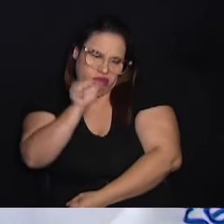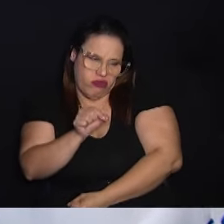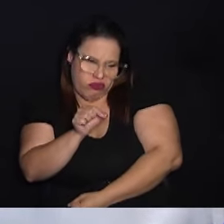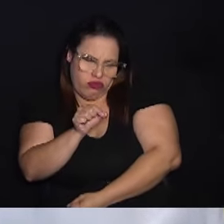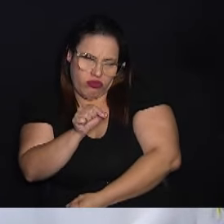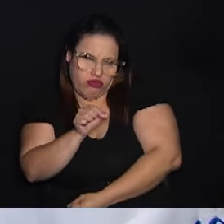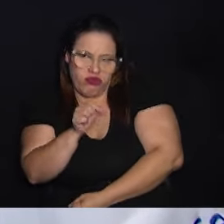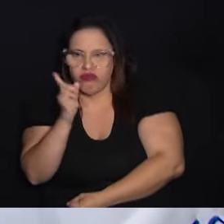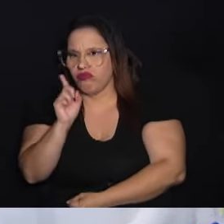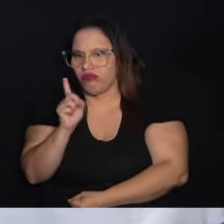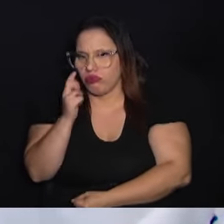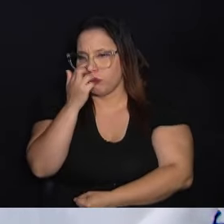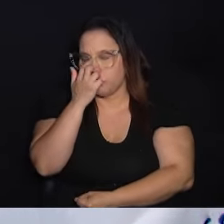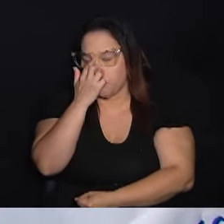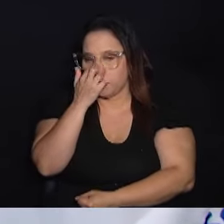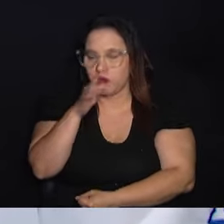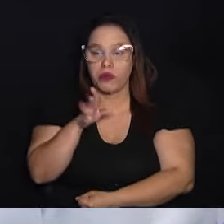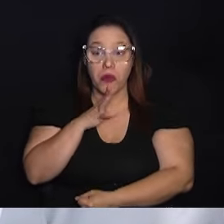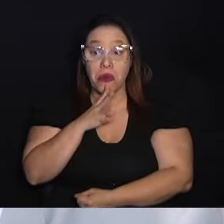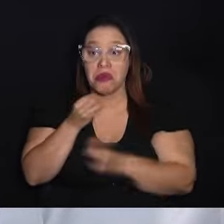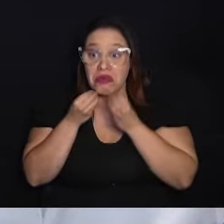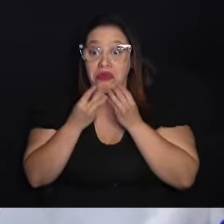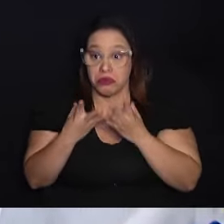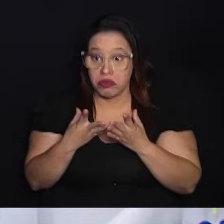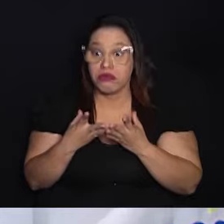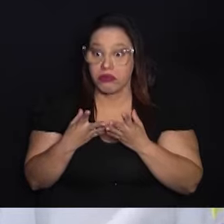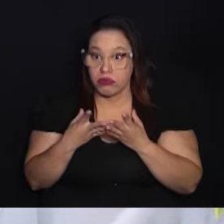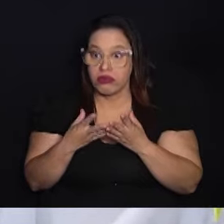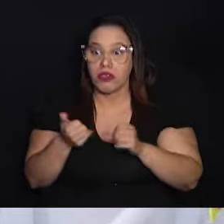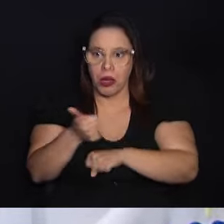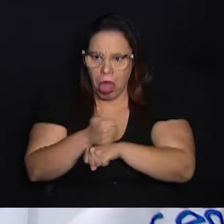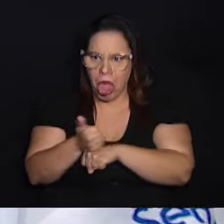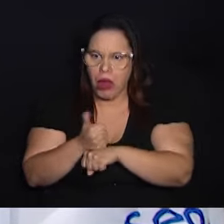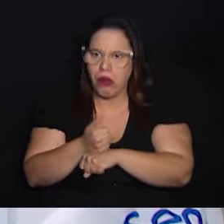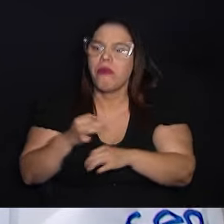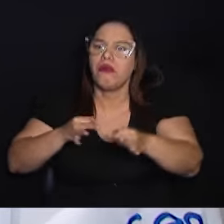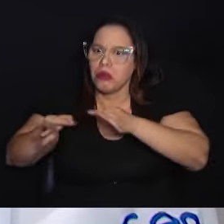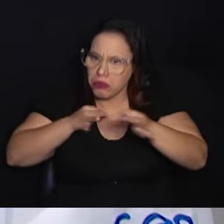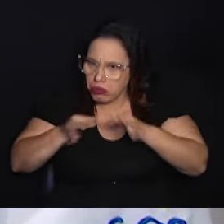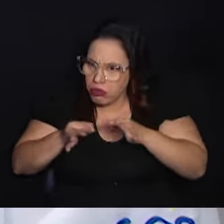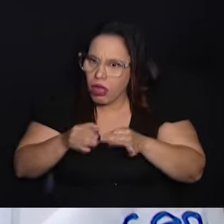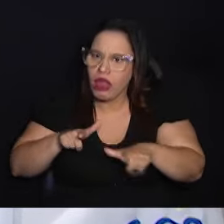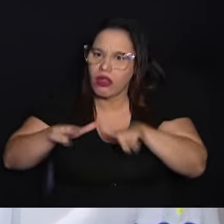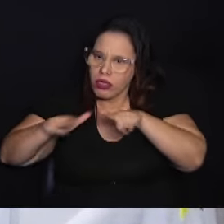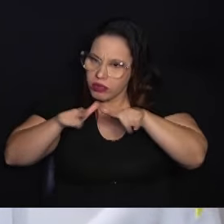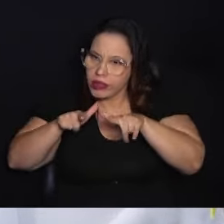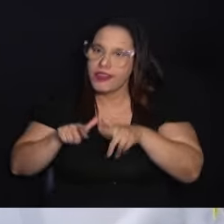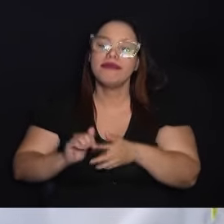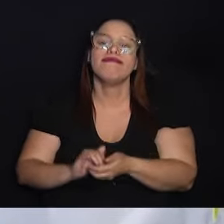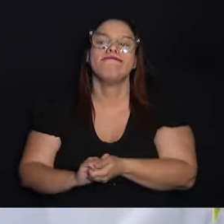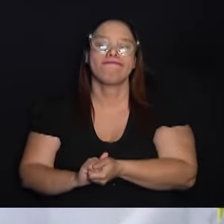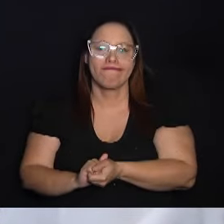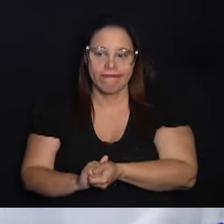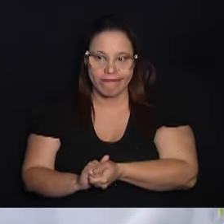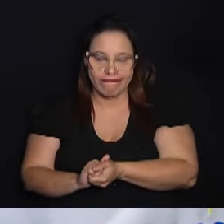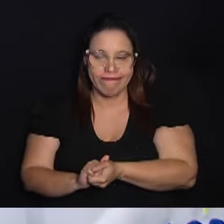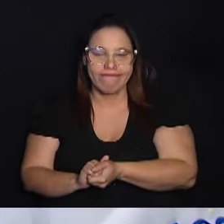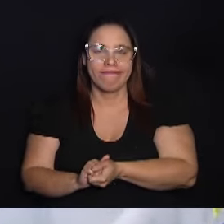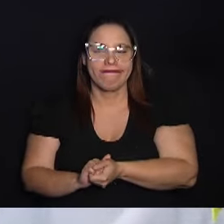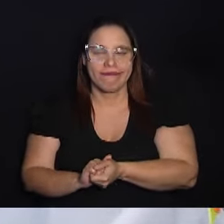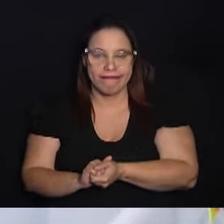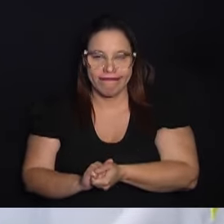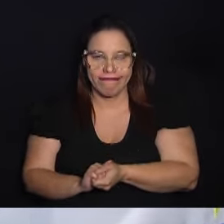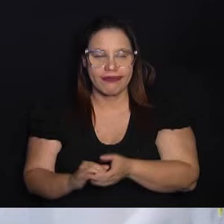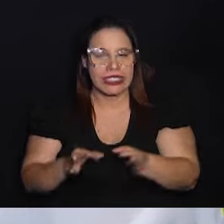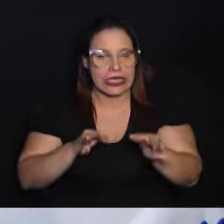da questão de só ter uma função e passa a ter um conhecimento e sai daqui como profissionais preparados para atuar no